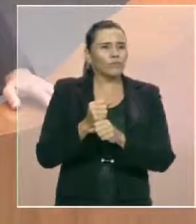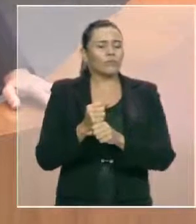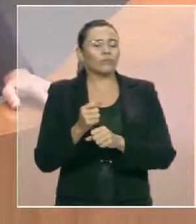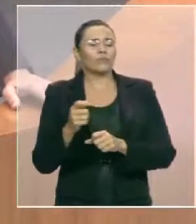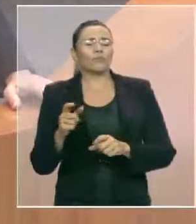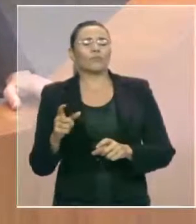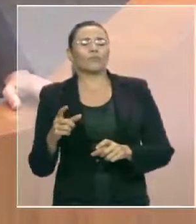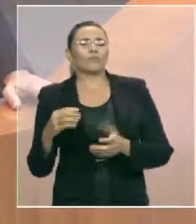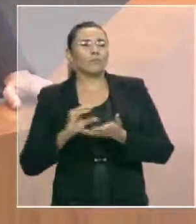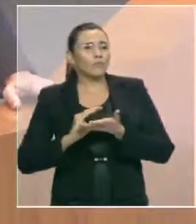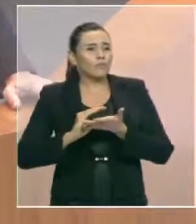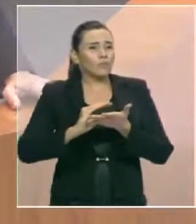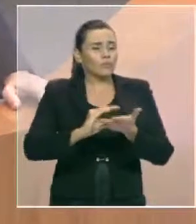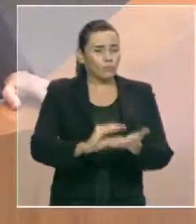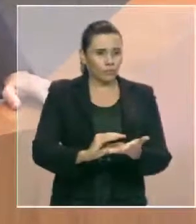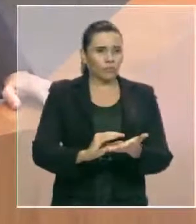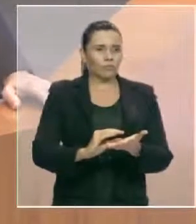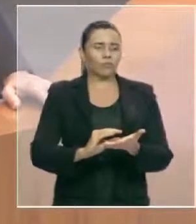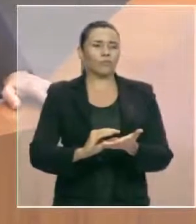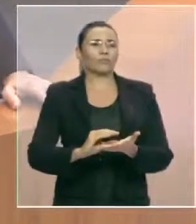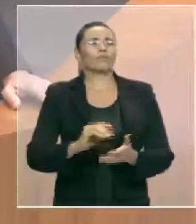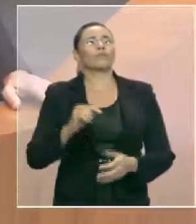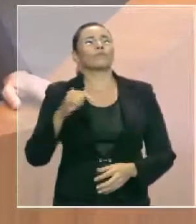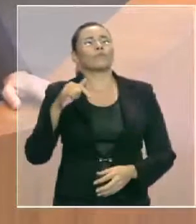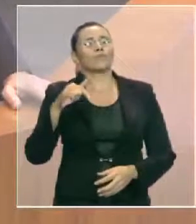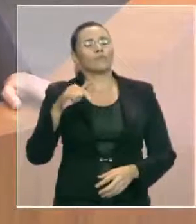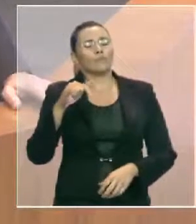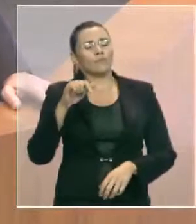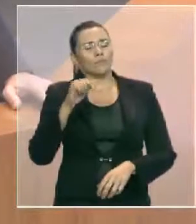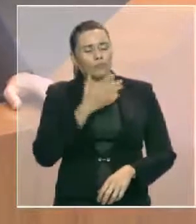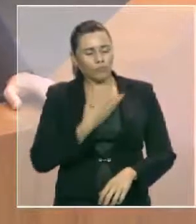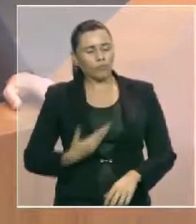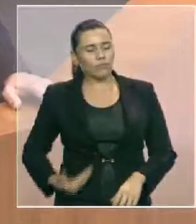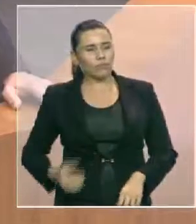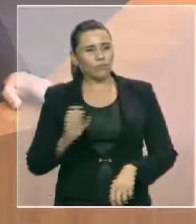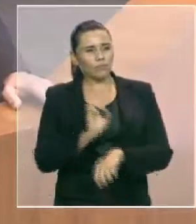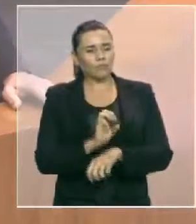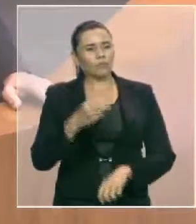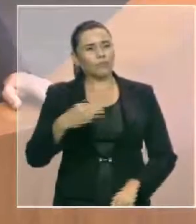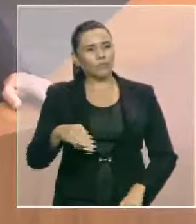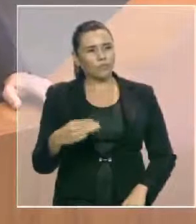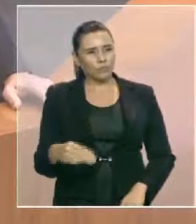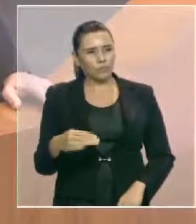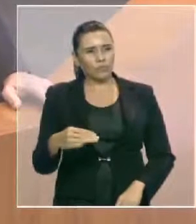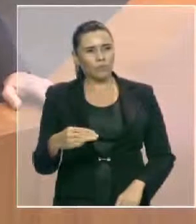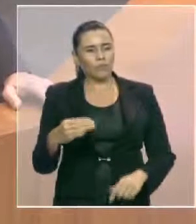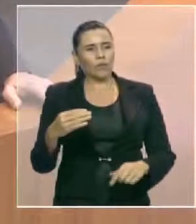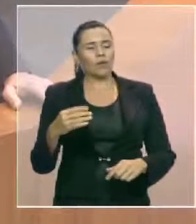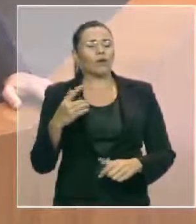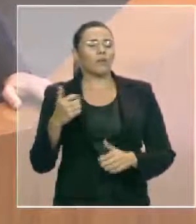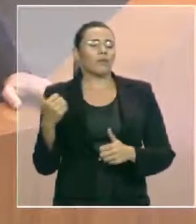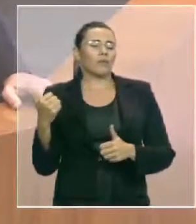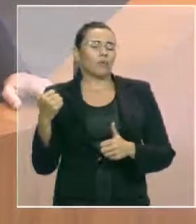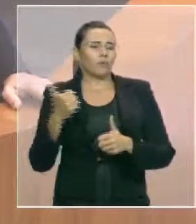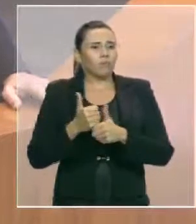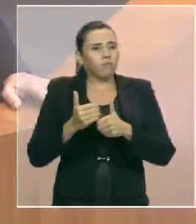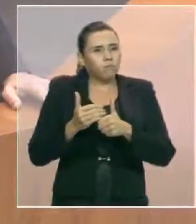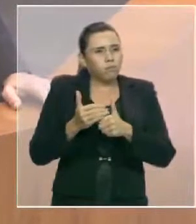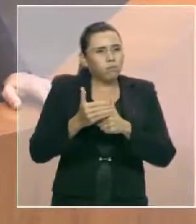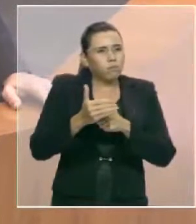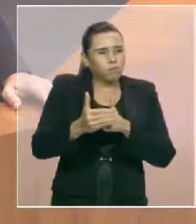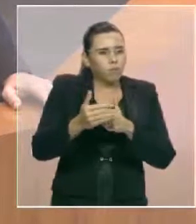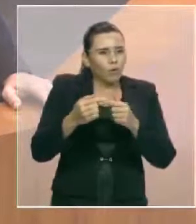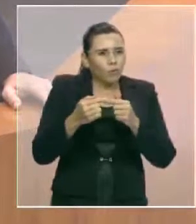do governo do Estado do Maranhão para os próximos 4 anos. Lembrando que